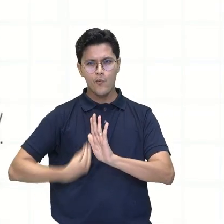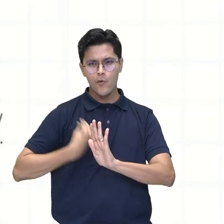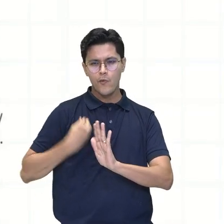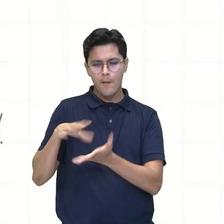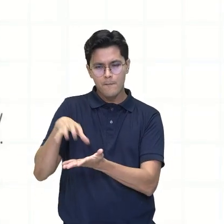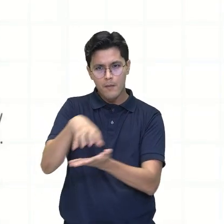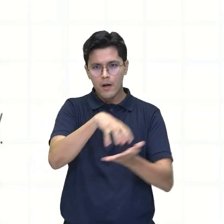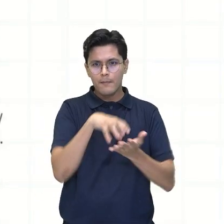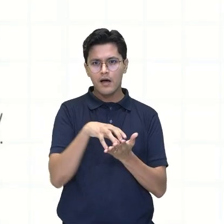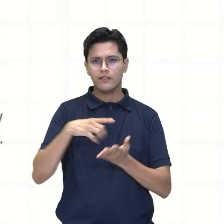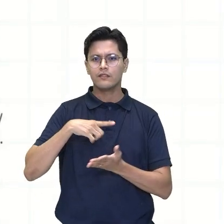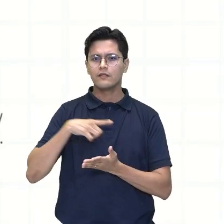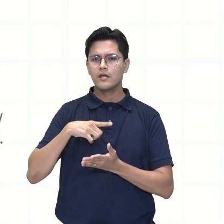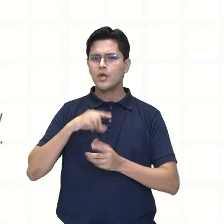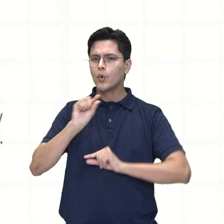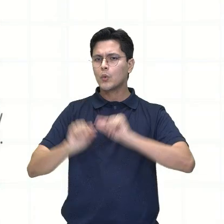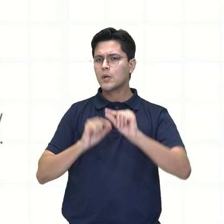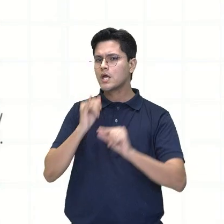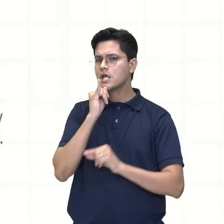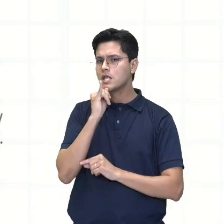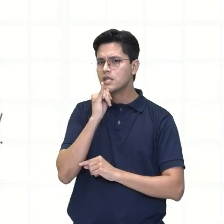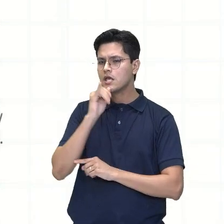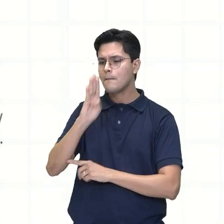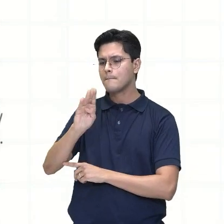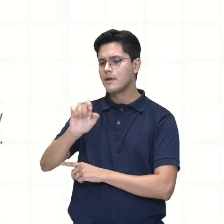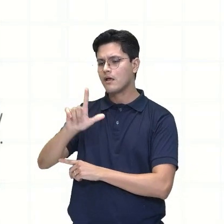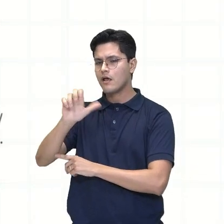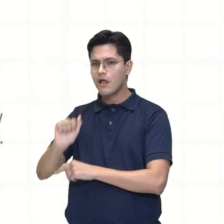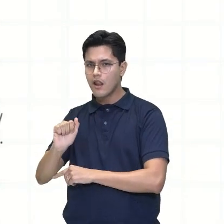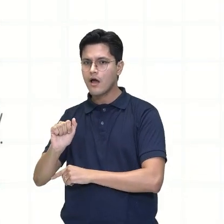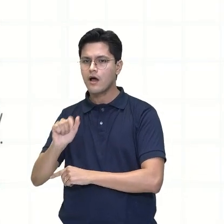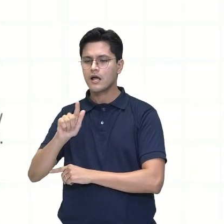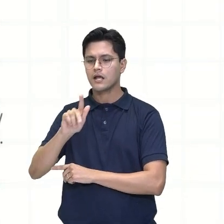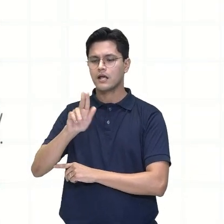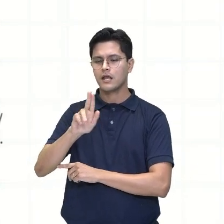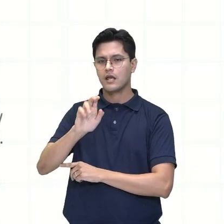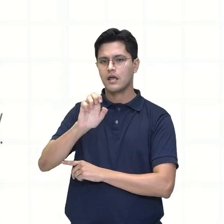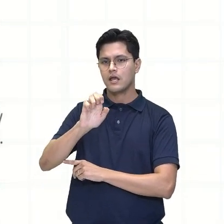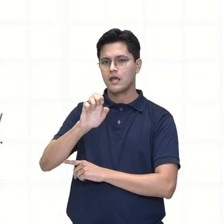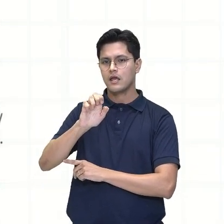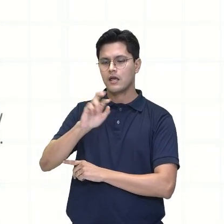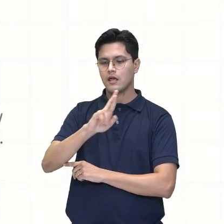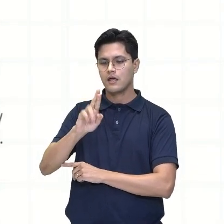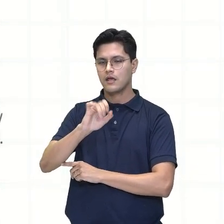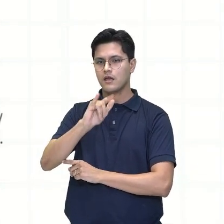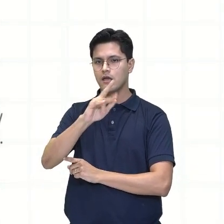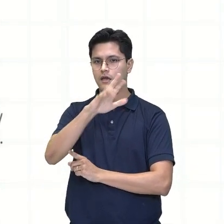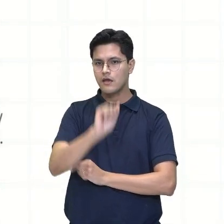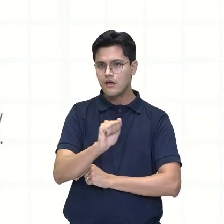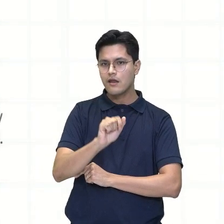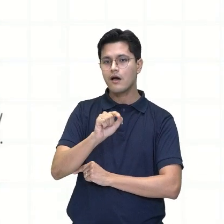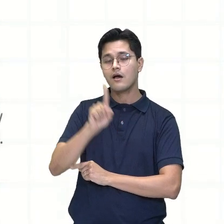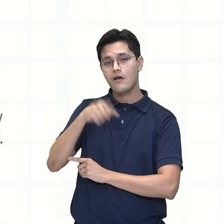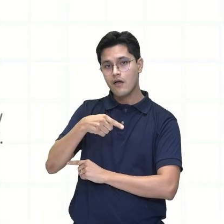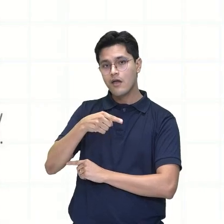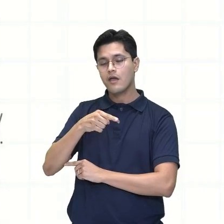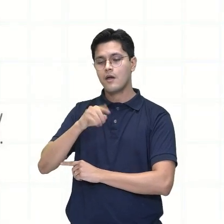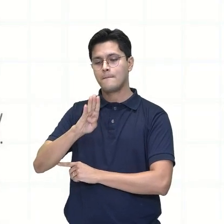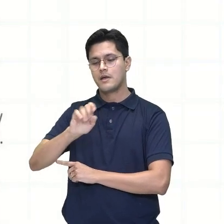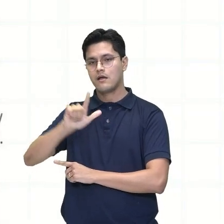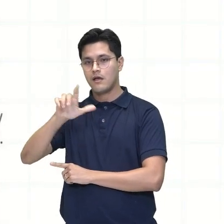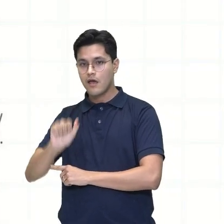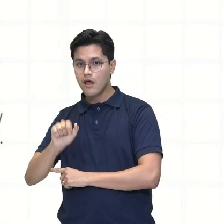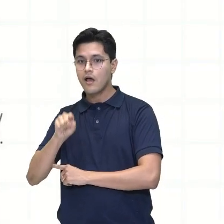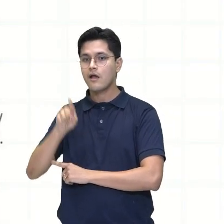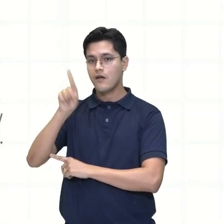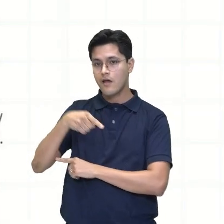Isabela. Quando eu digo a bela guerreira, né? Bela é o nosso adjetivo que determina o substantivo